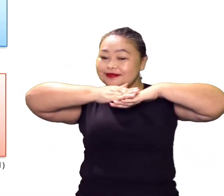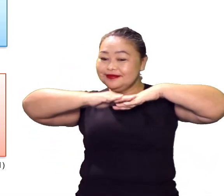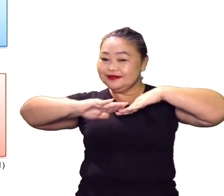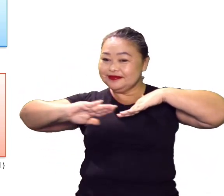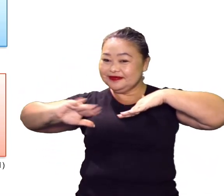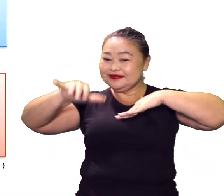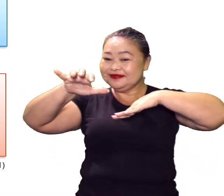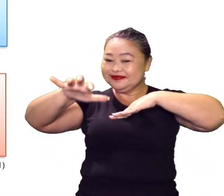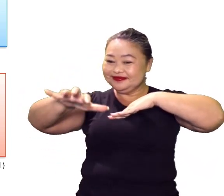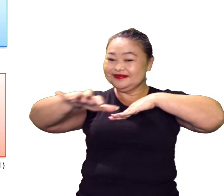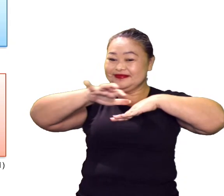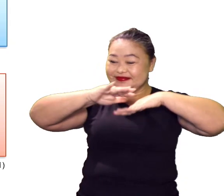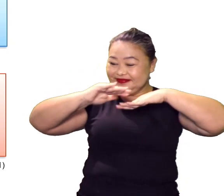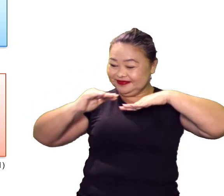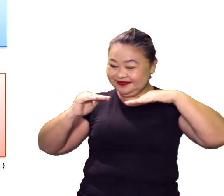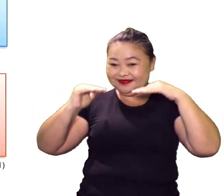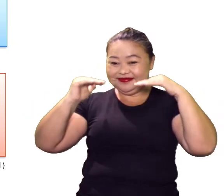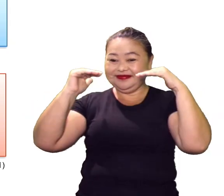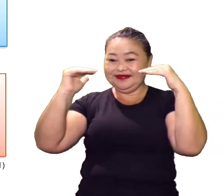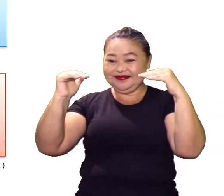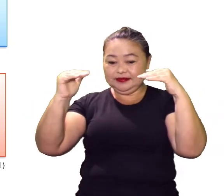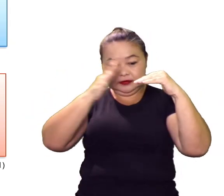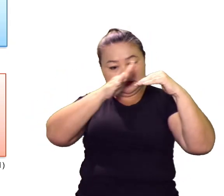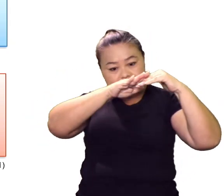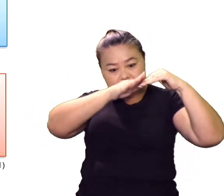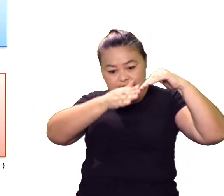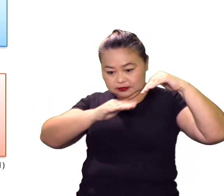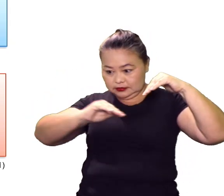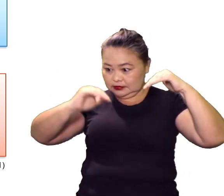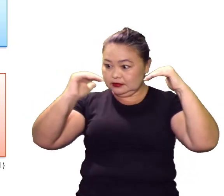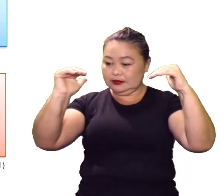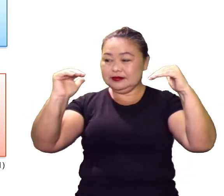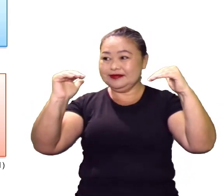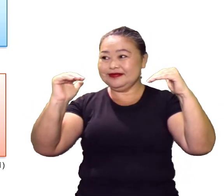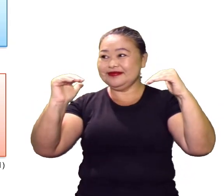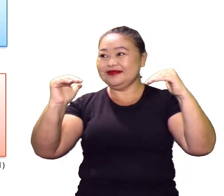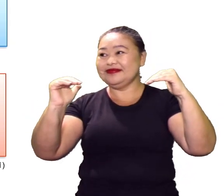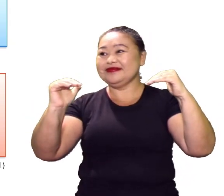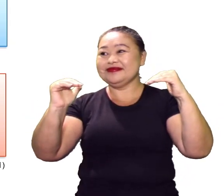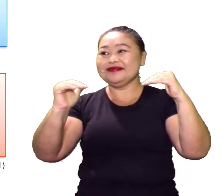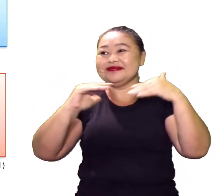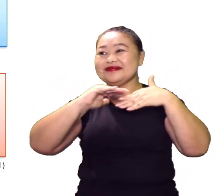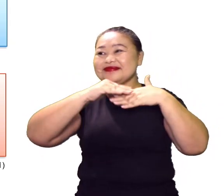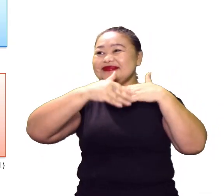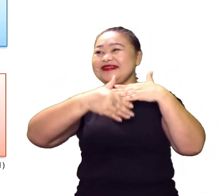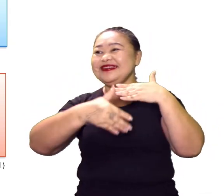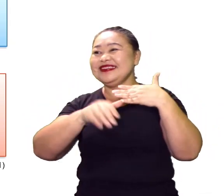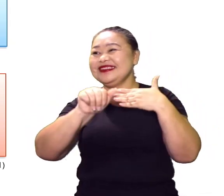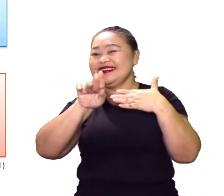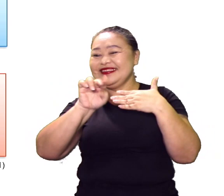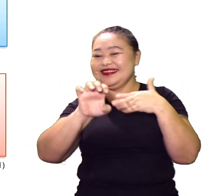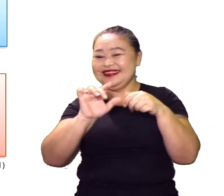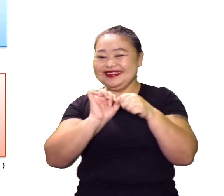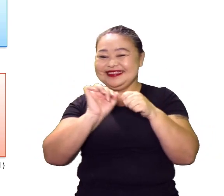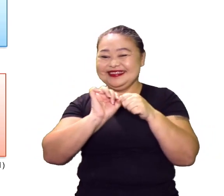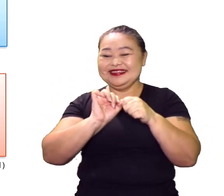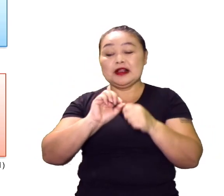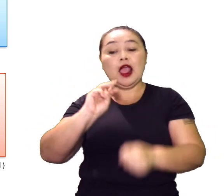as regiões mais altas, por exemplo, lá da Cordilheira dos Andes,